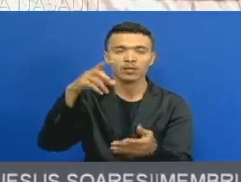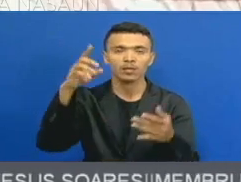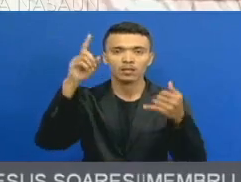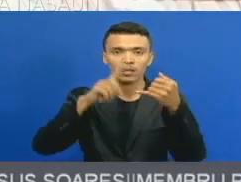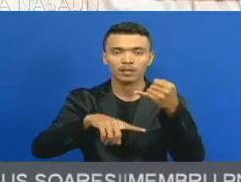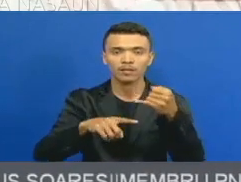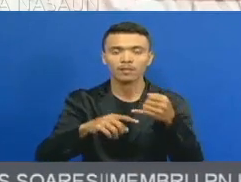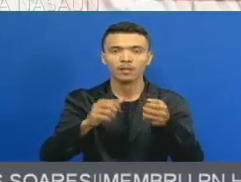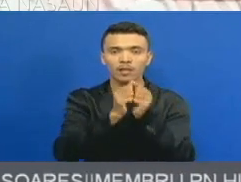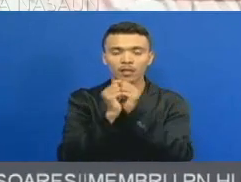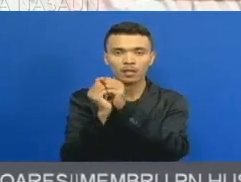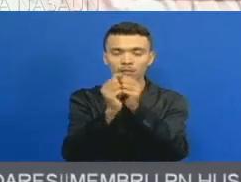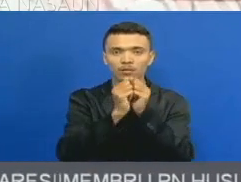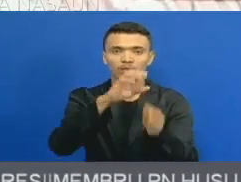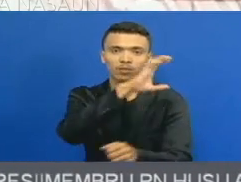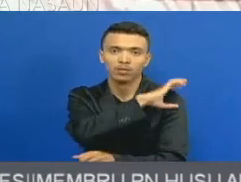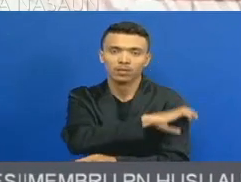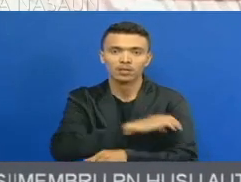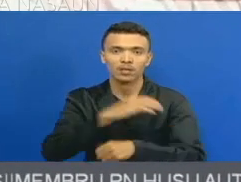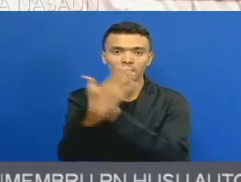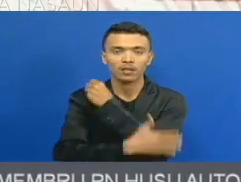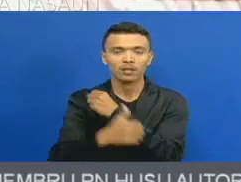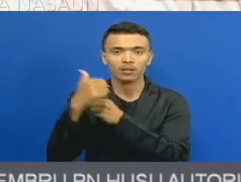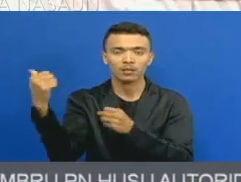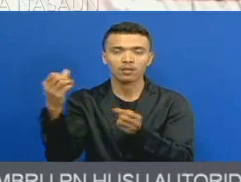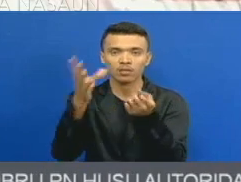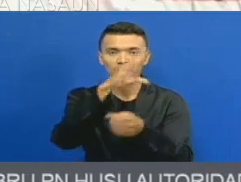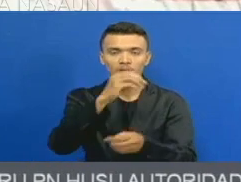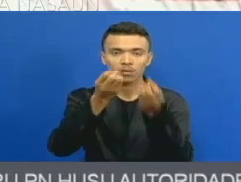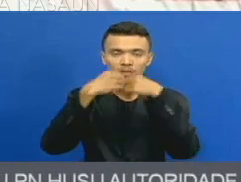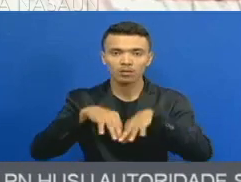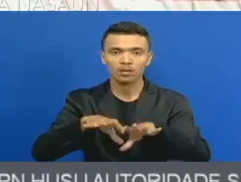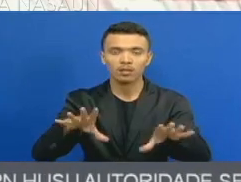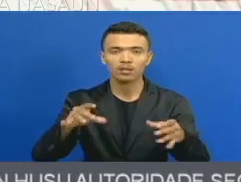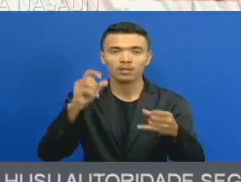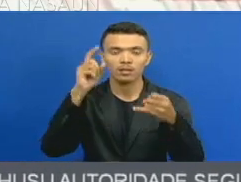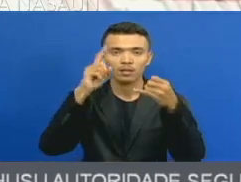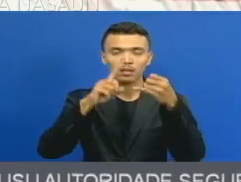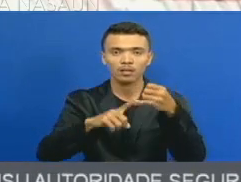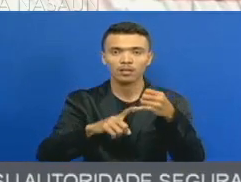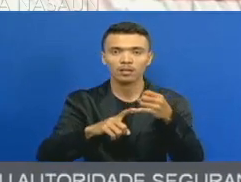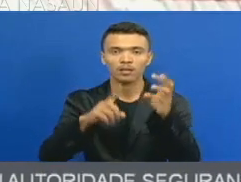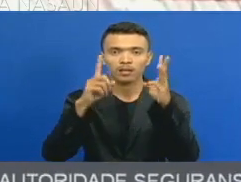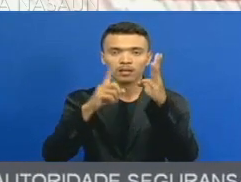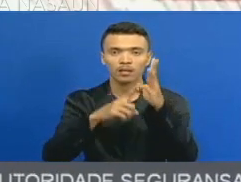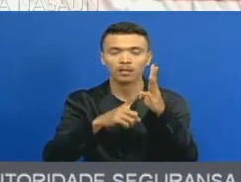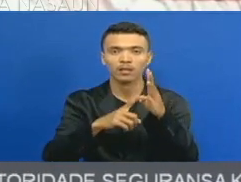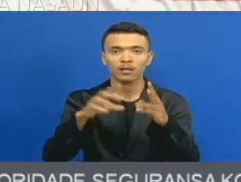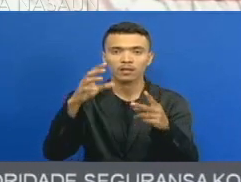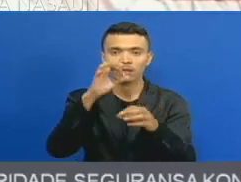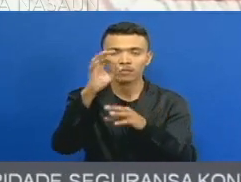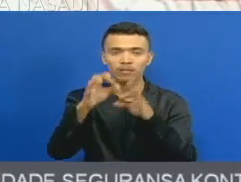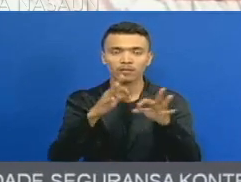Lima, a mete segurança raiz etan na tasi. Nen, garante segurança eleição parlamentar na eleição